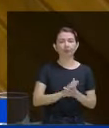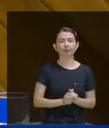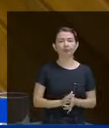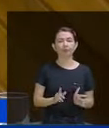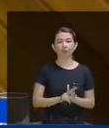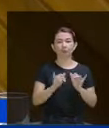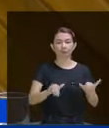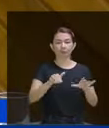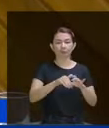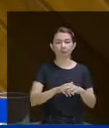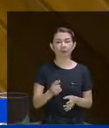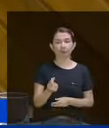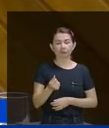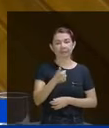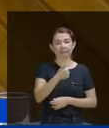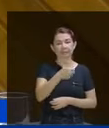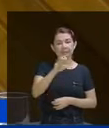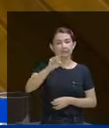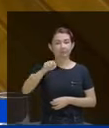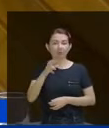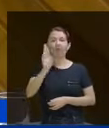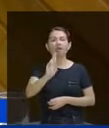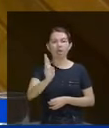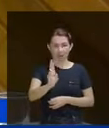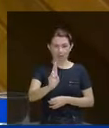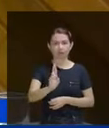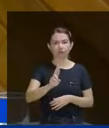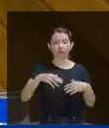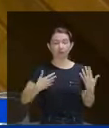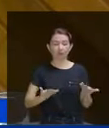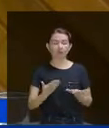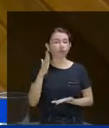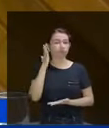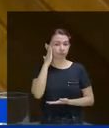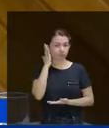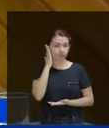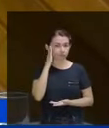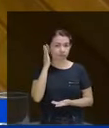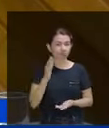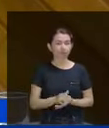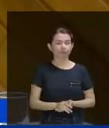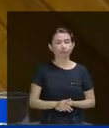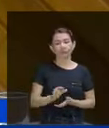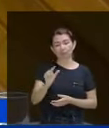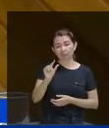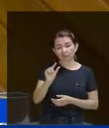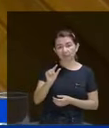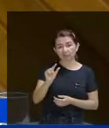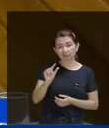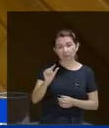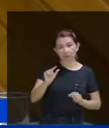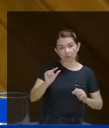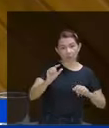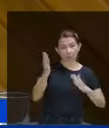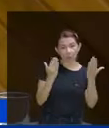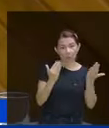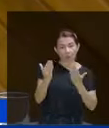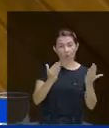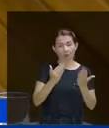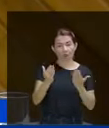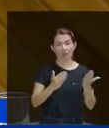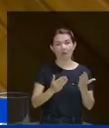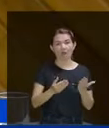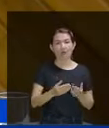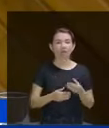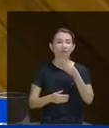e somam um valor total de R$ 15.000, o que, como é sabido, é um montante irrisório se comparado com os recursos utilizados